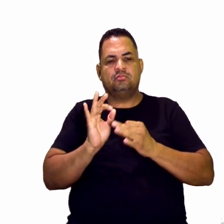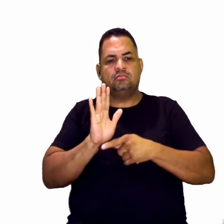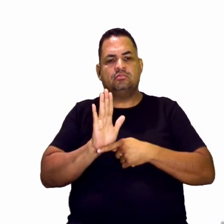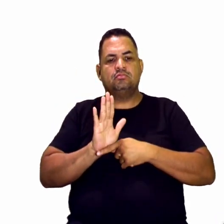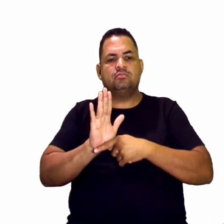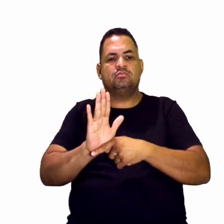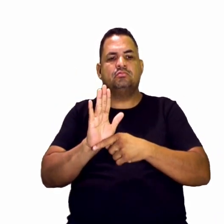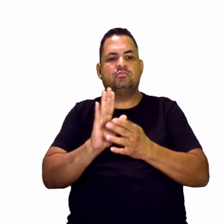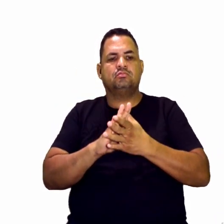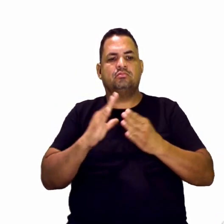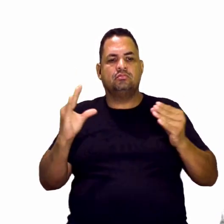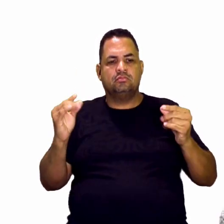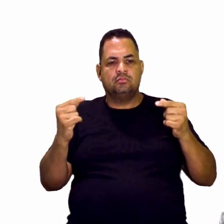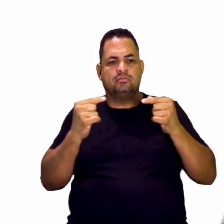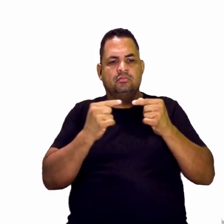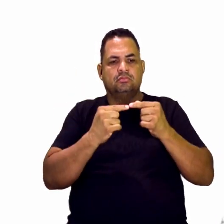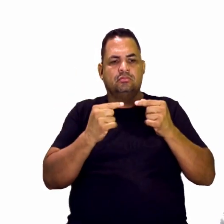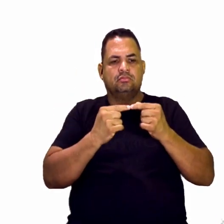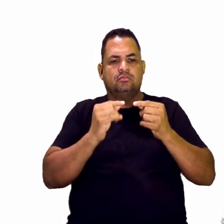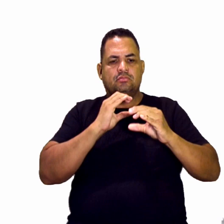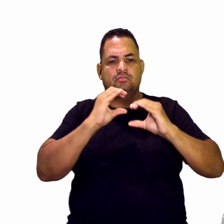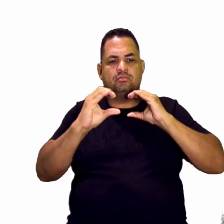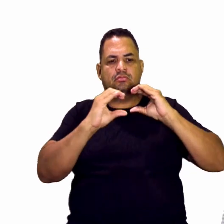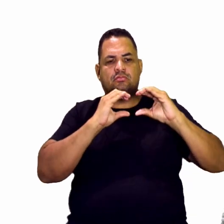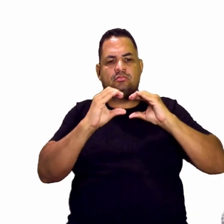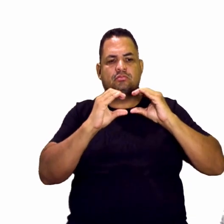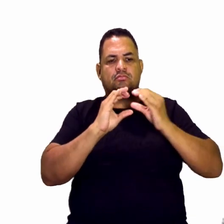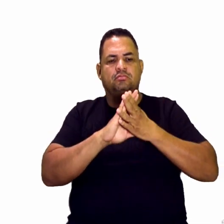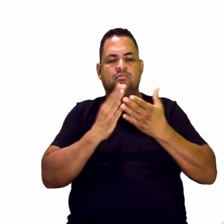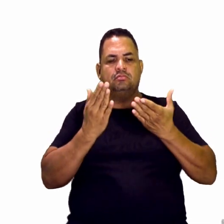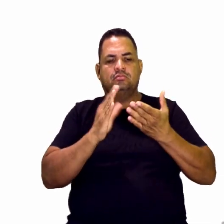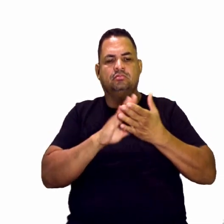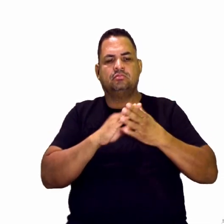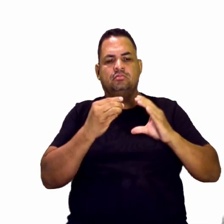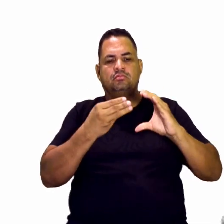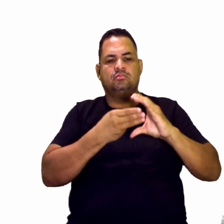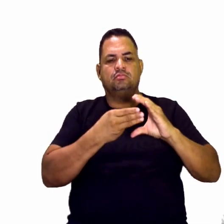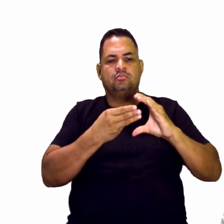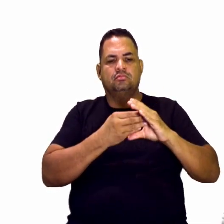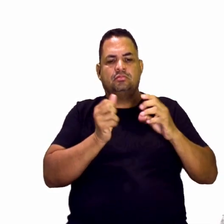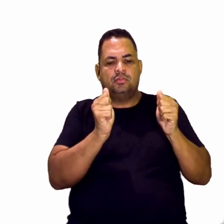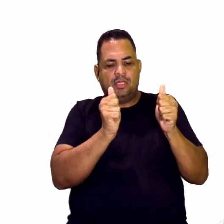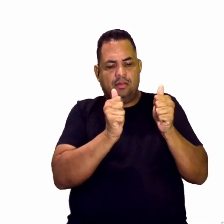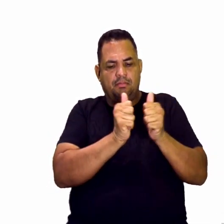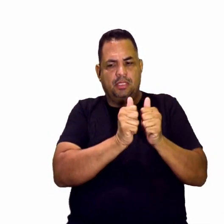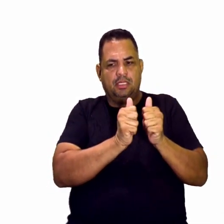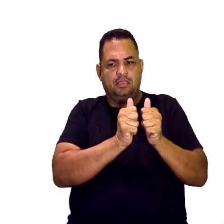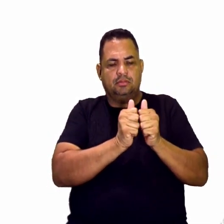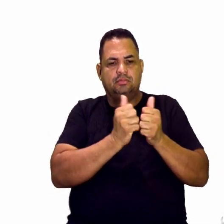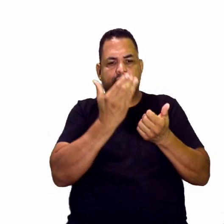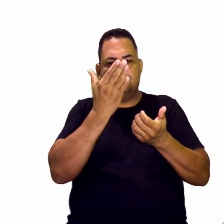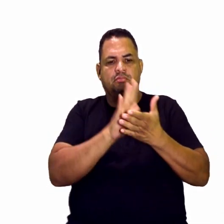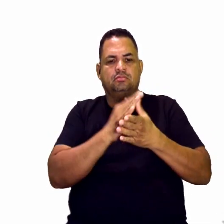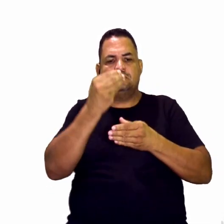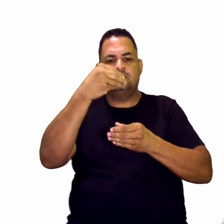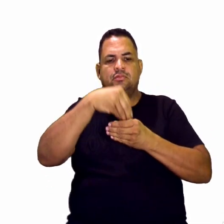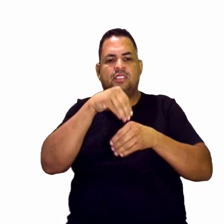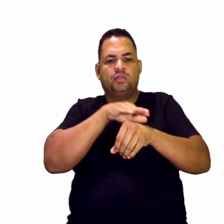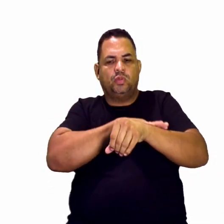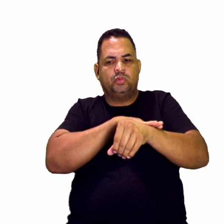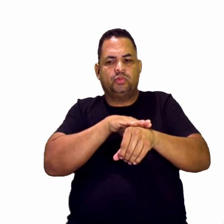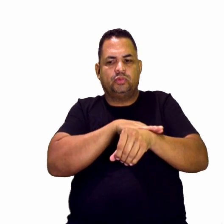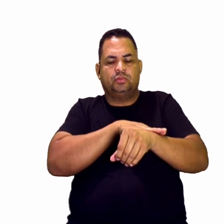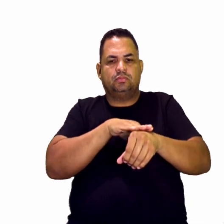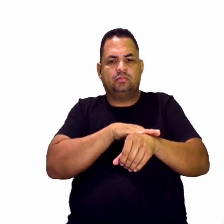que contribuem para o quê? Para a adesão e comunicação entre células vizinhas dentro de um tecido.